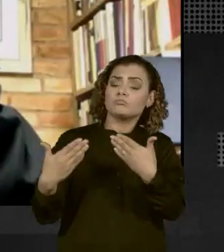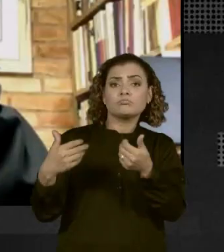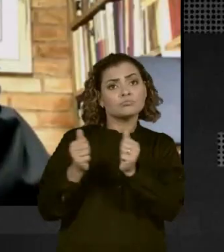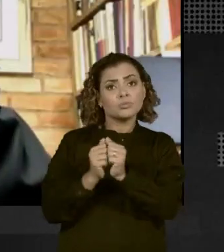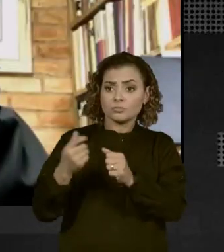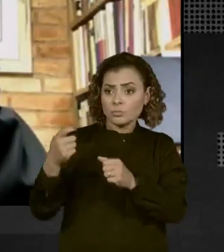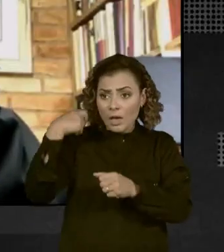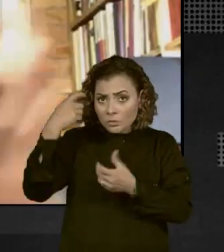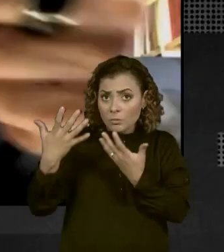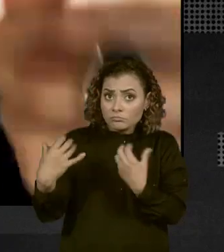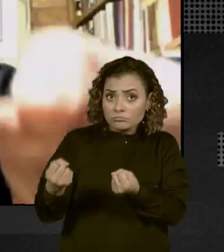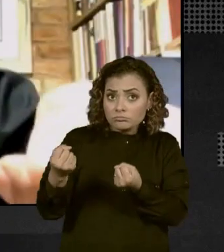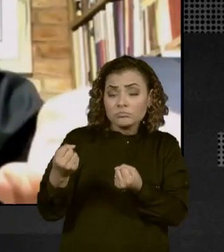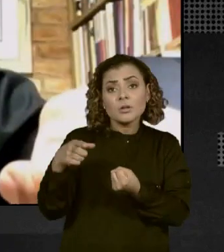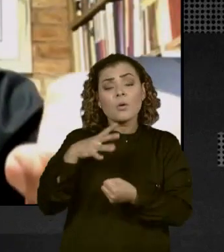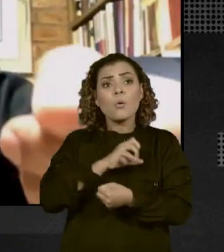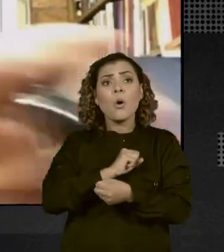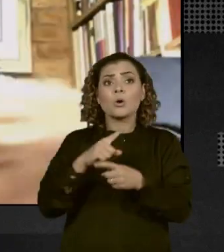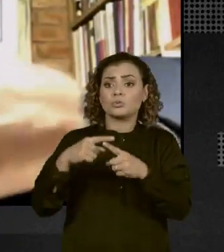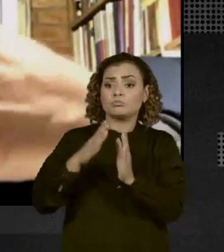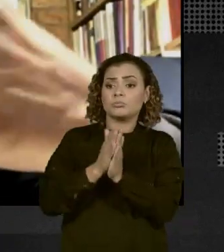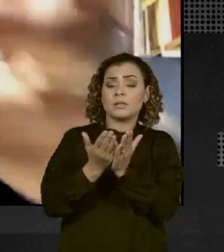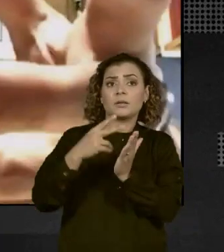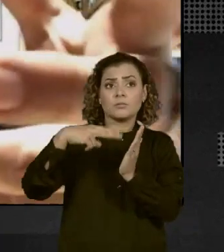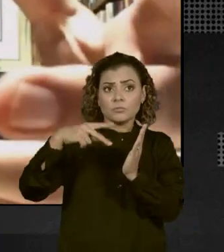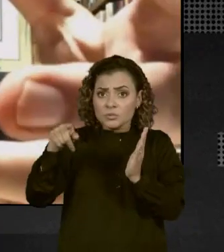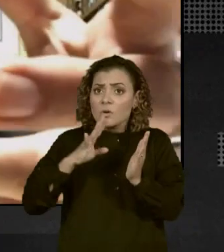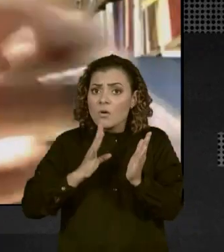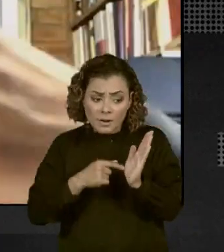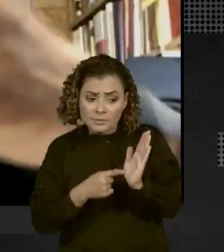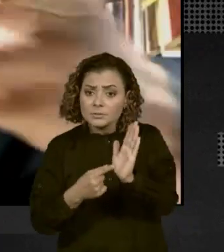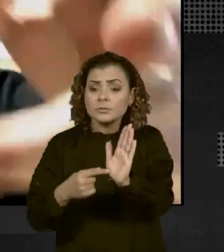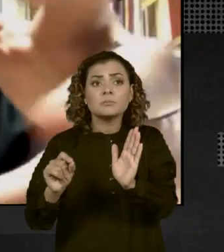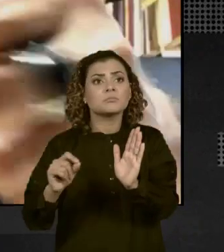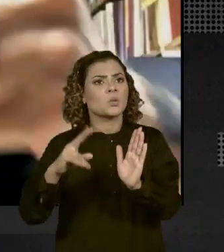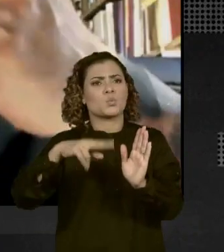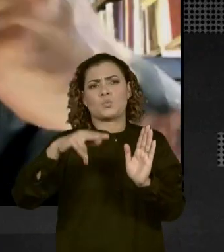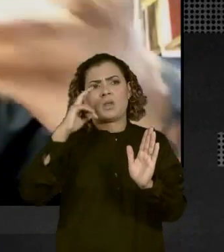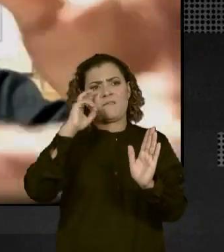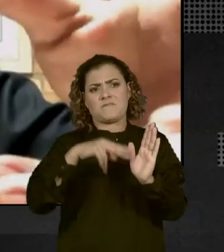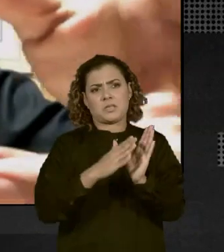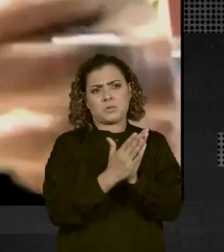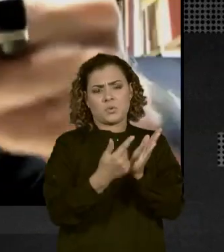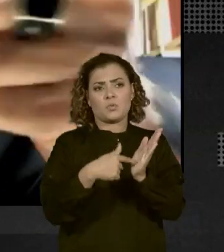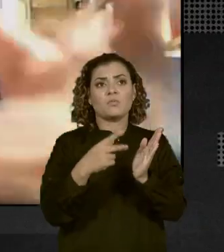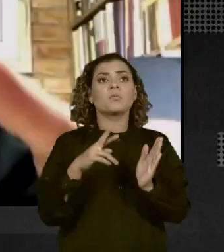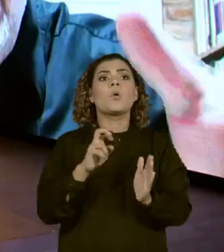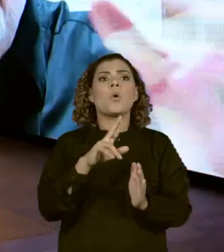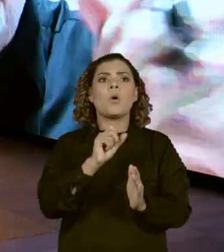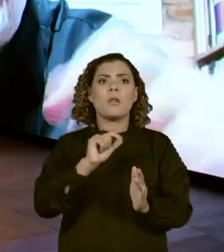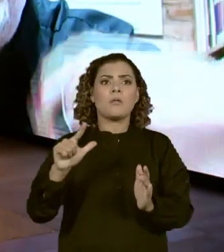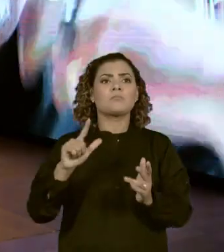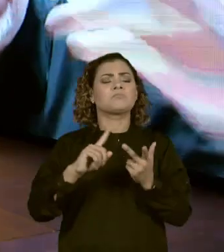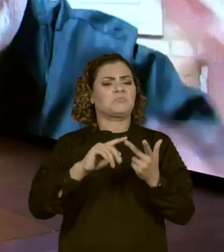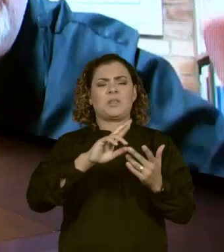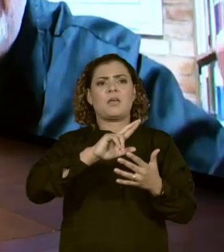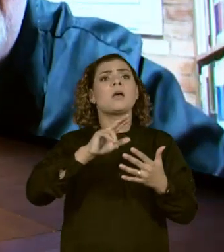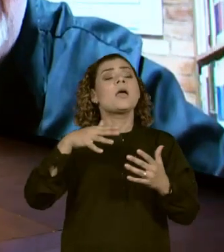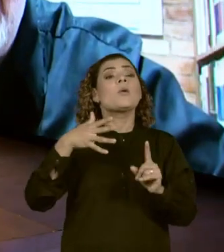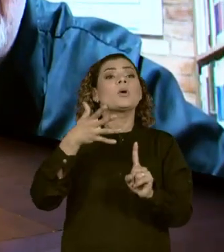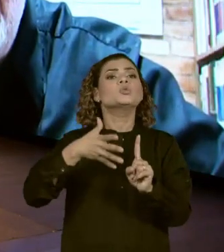gente? Não é teatro de repertório, não. Esqueci. Projeto Paralelo. E eu queria te convidar a fazer um projeto